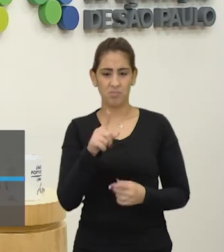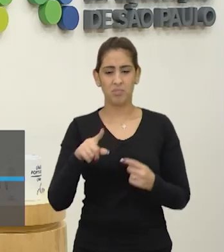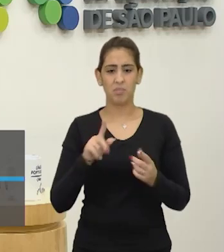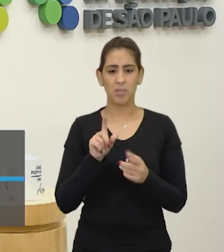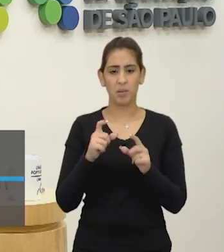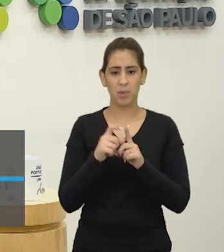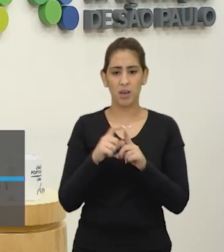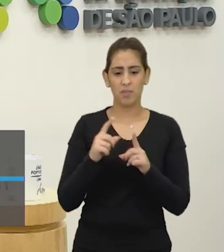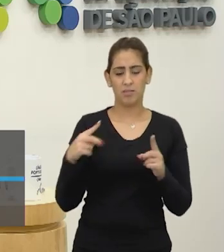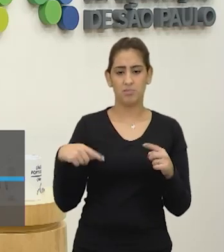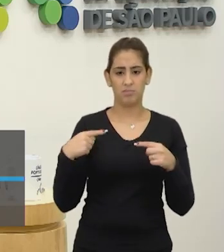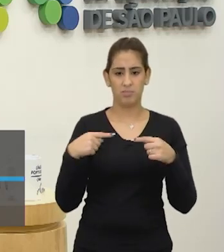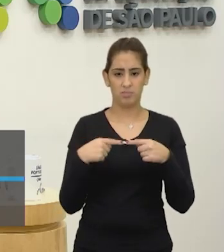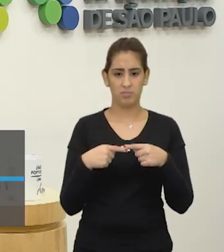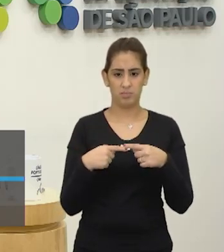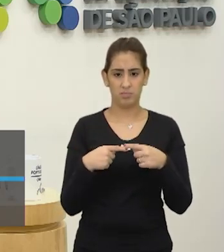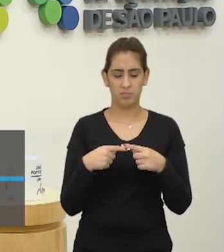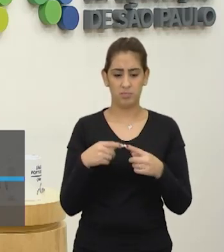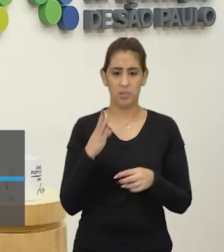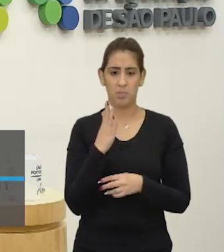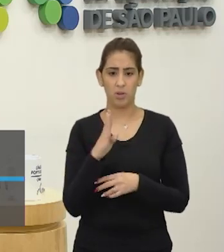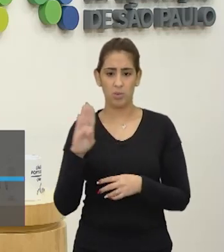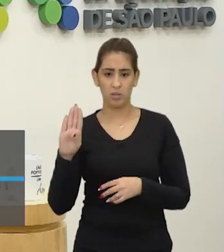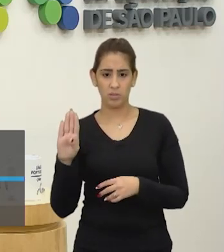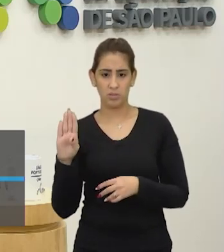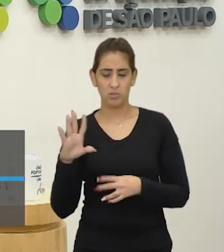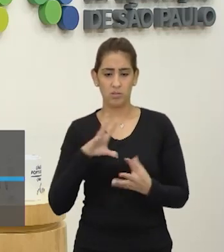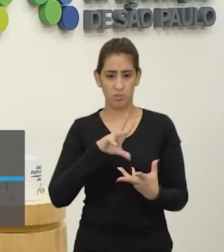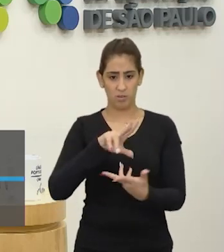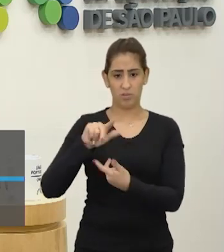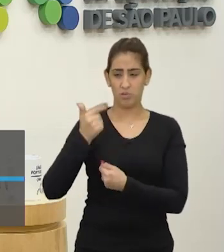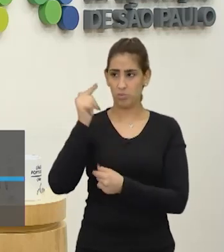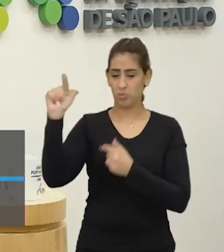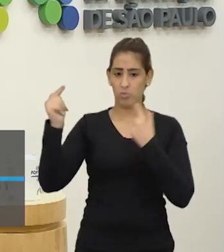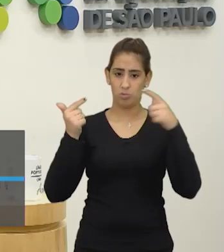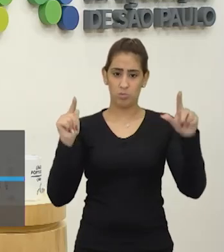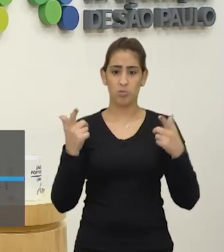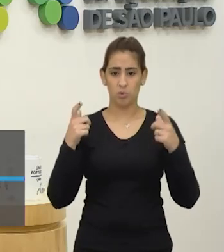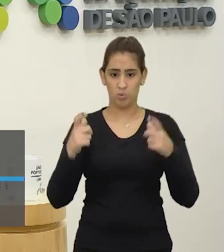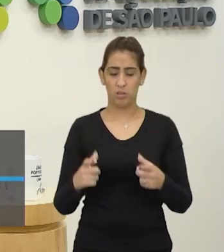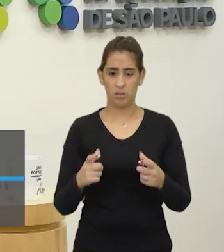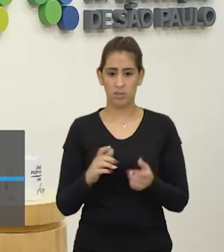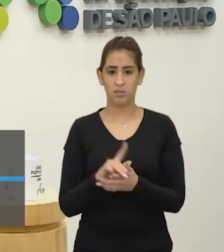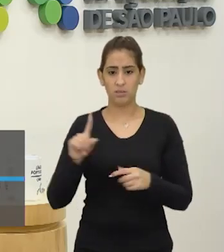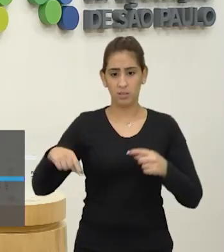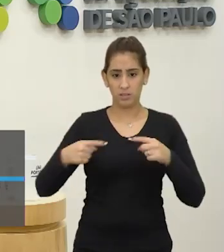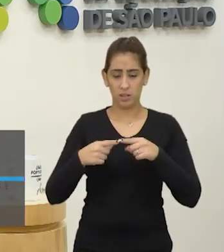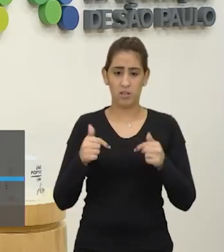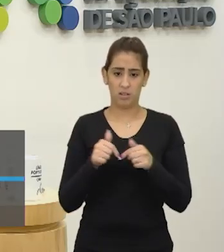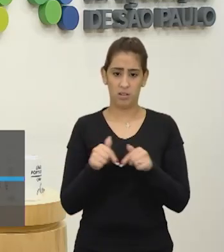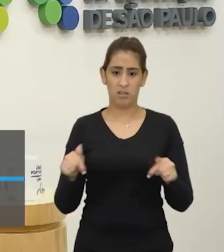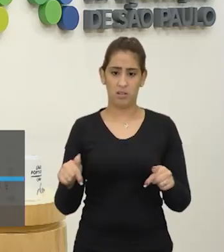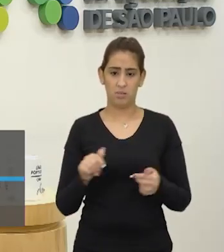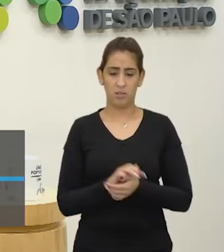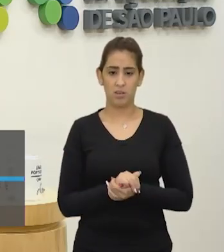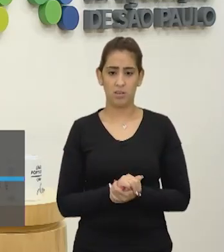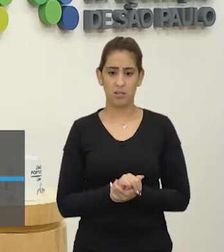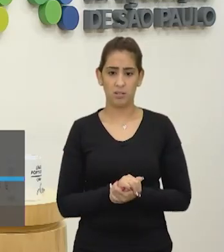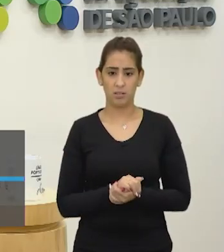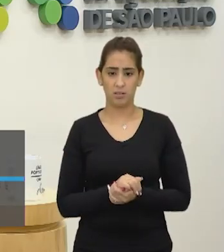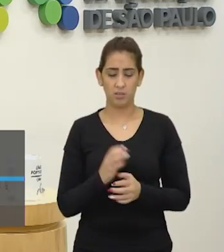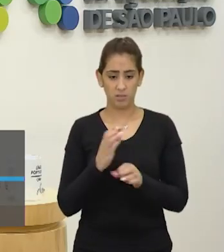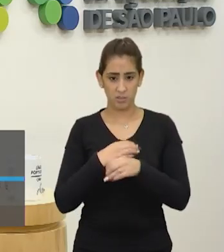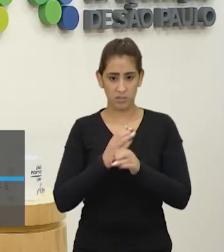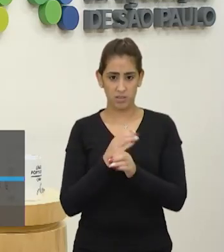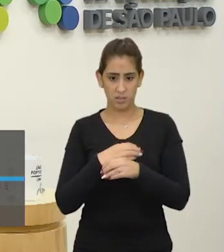ao reino da biologia, ao universo de outras áreas assim, ligadas à química, a ciências